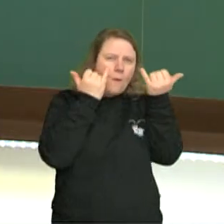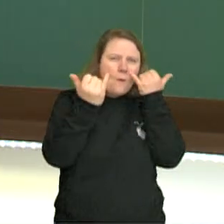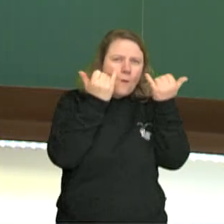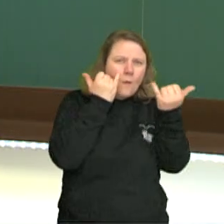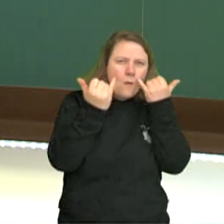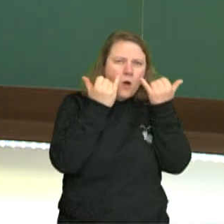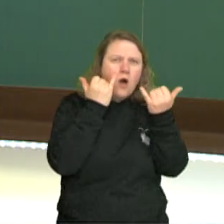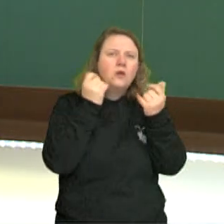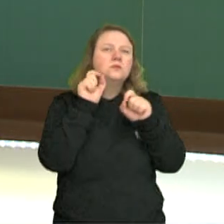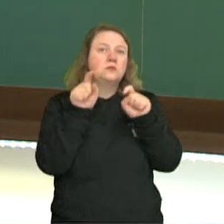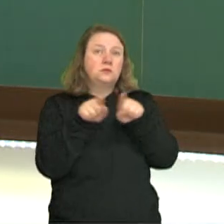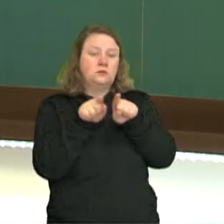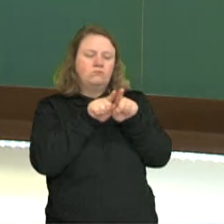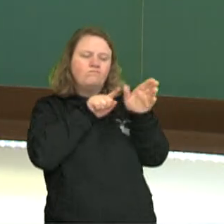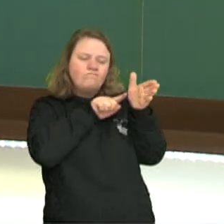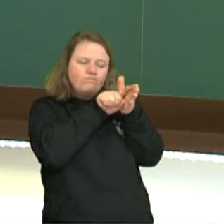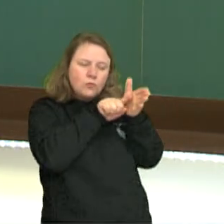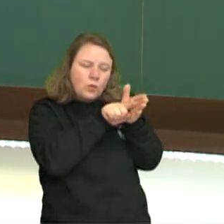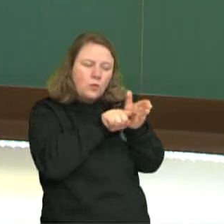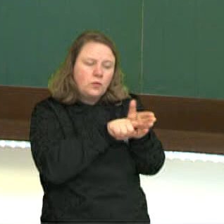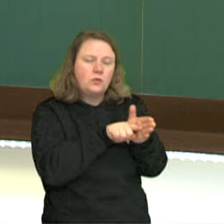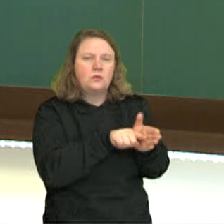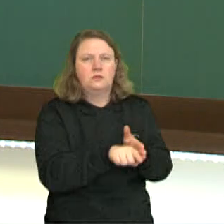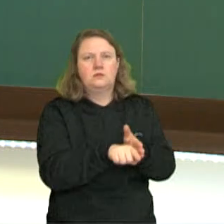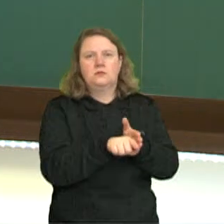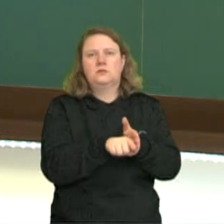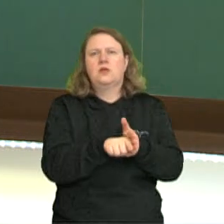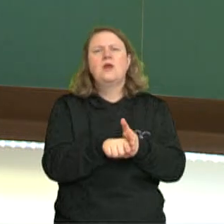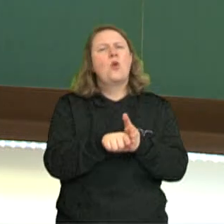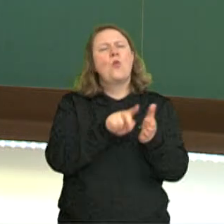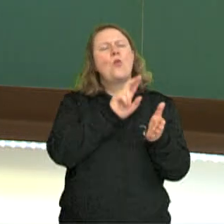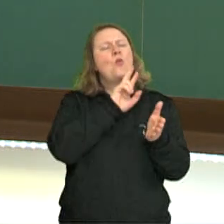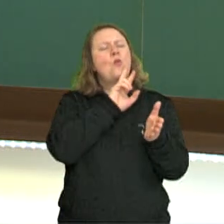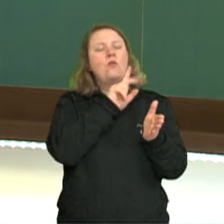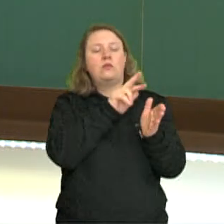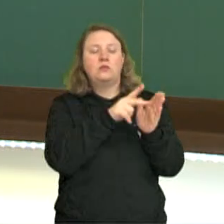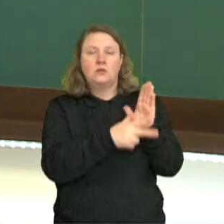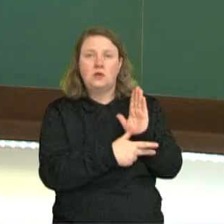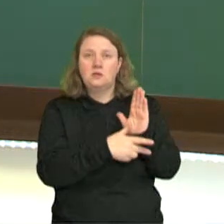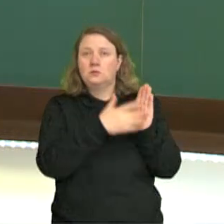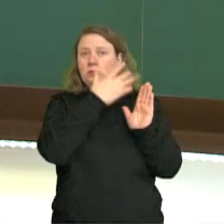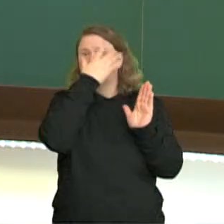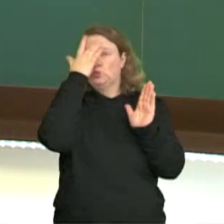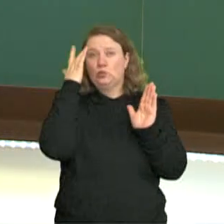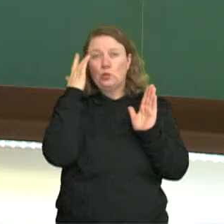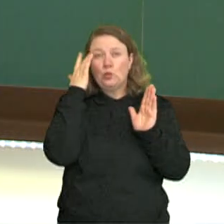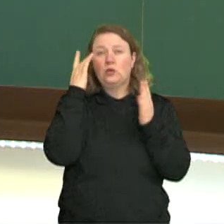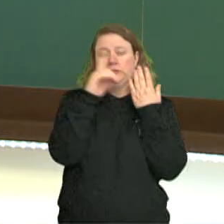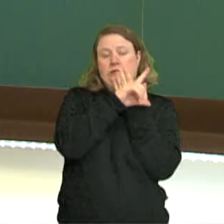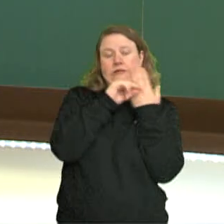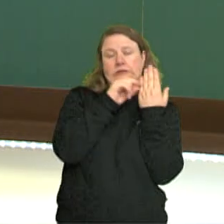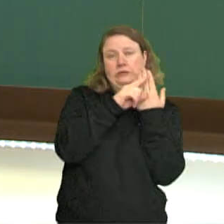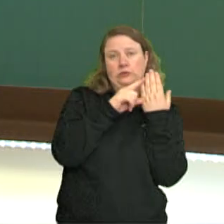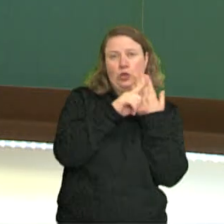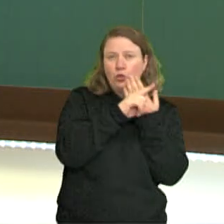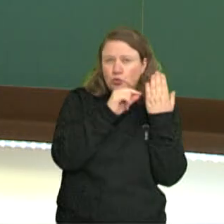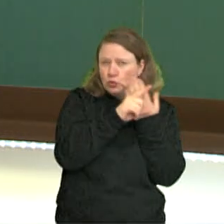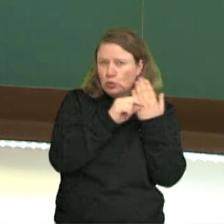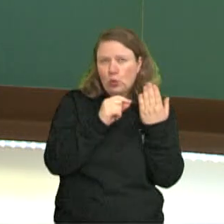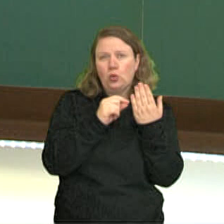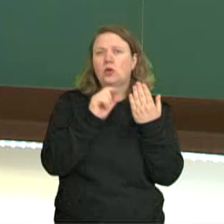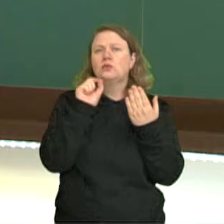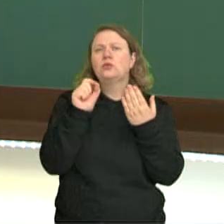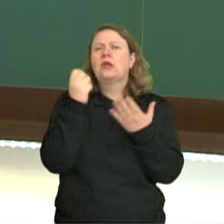uma pesquisa, né? Os maiores escritores de biografias, pelo menos do ponto de vista comercial, de sucesso editorial, são